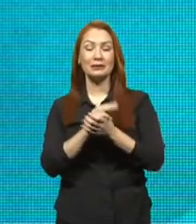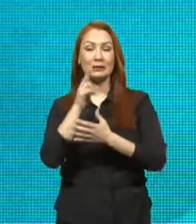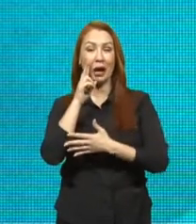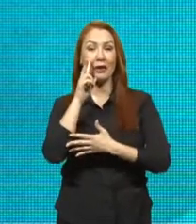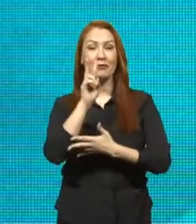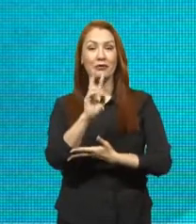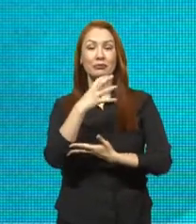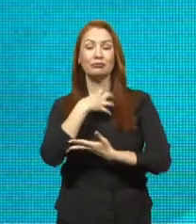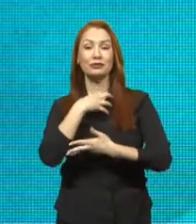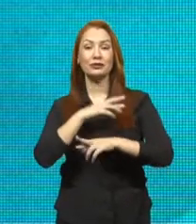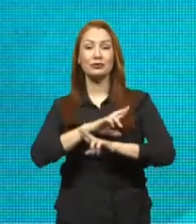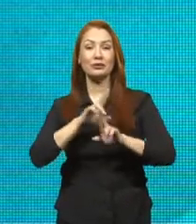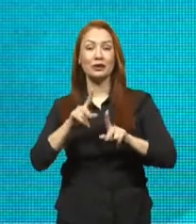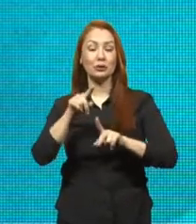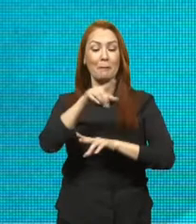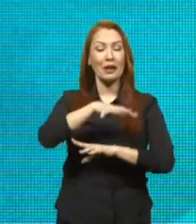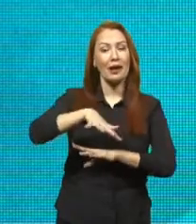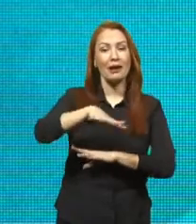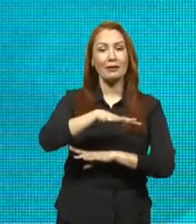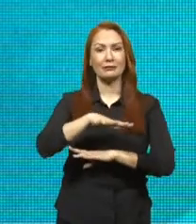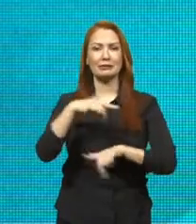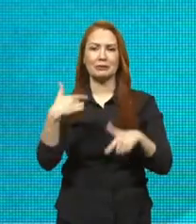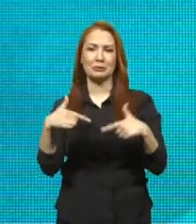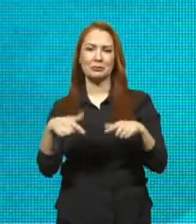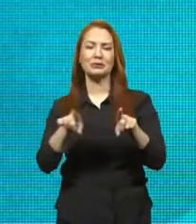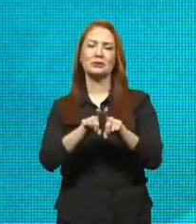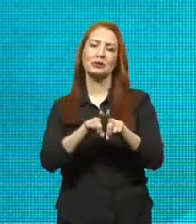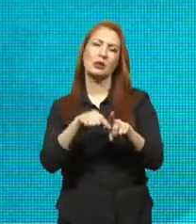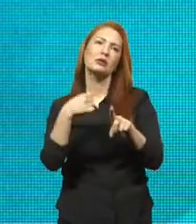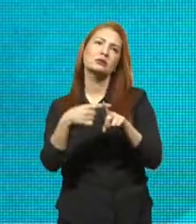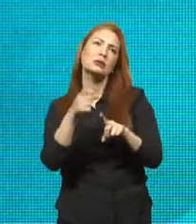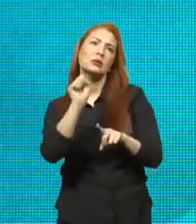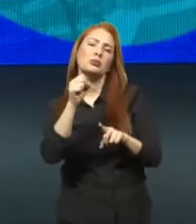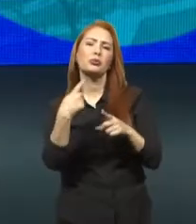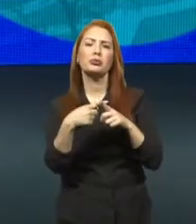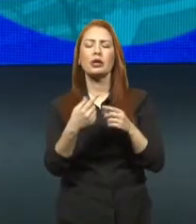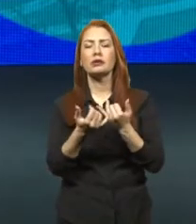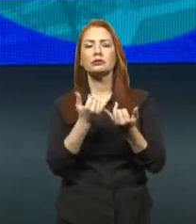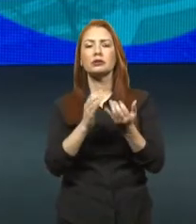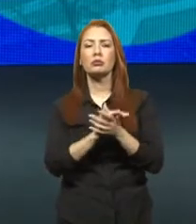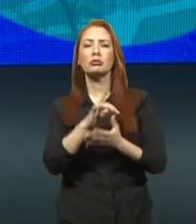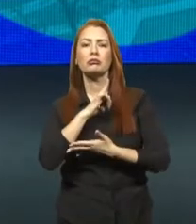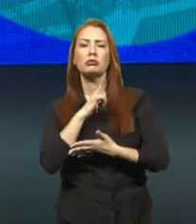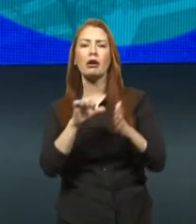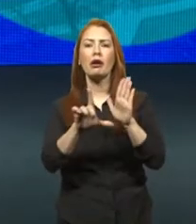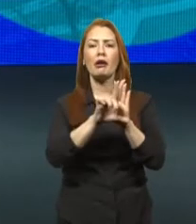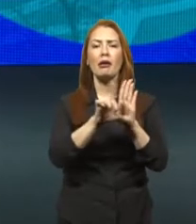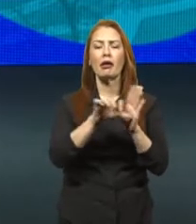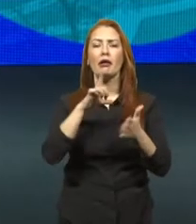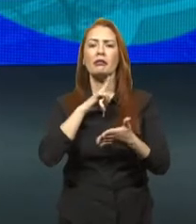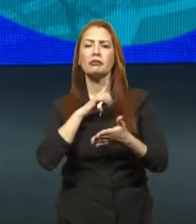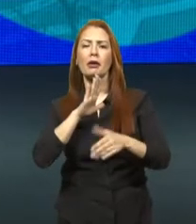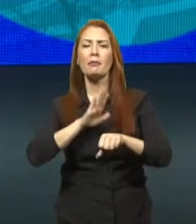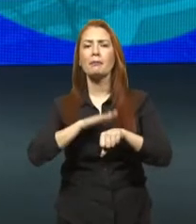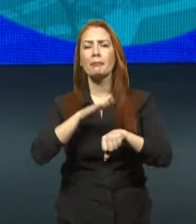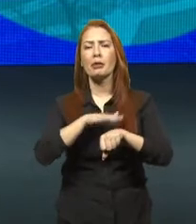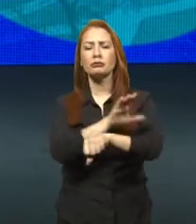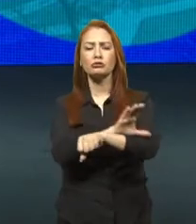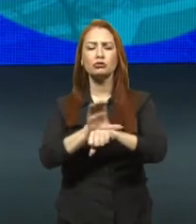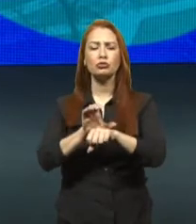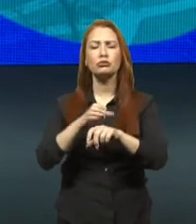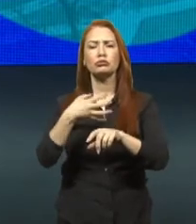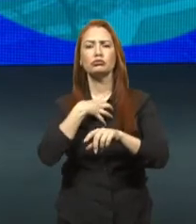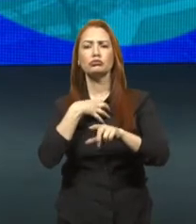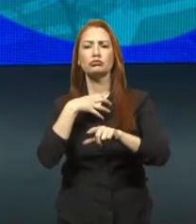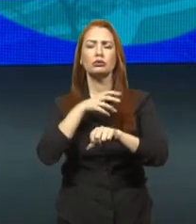também. Que legal. Sim, daí, através da lei, eles podem investir em capacitação, enfim, né, trazer mais gente para ajudar a criar essas novas,